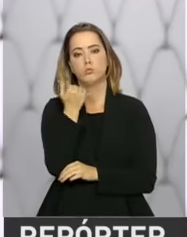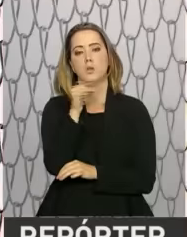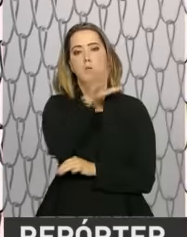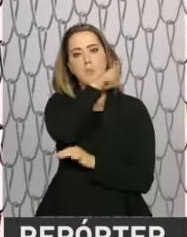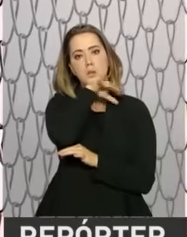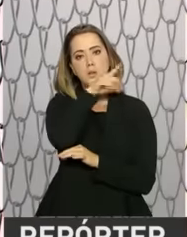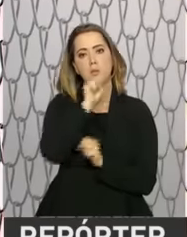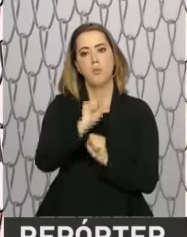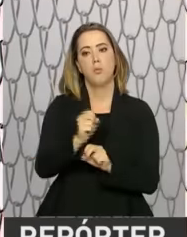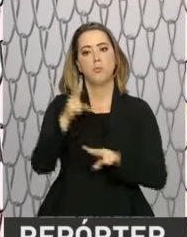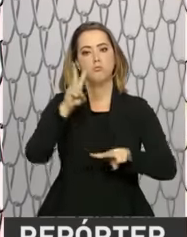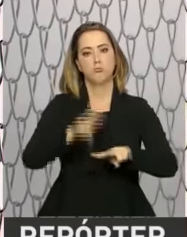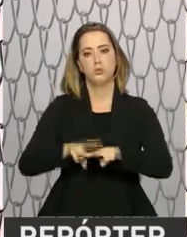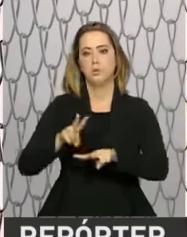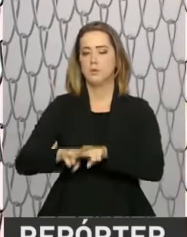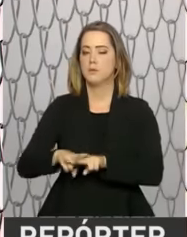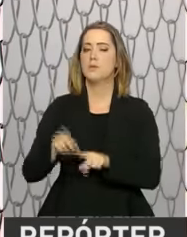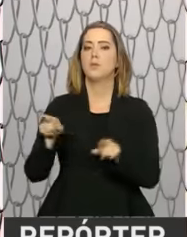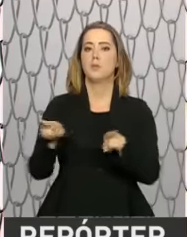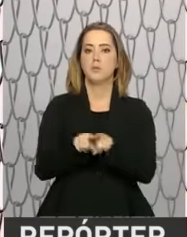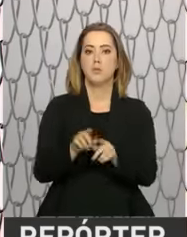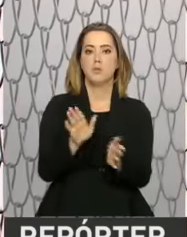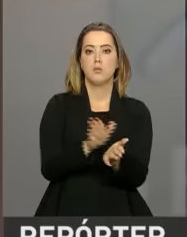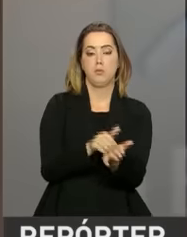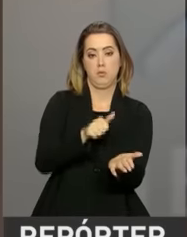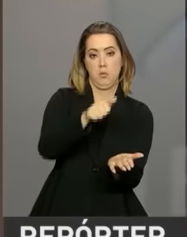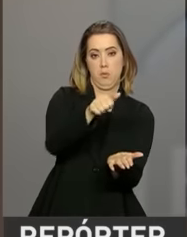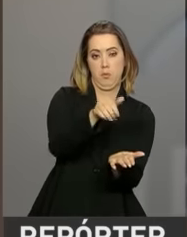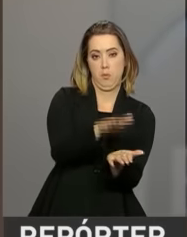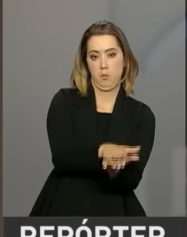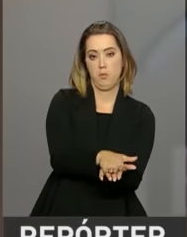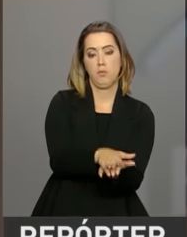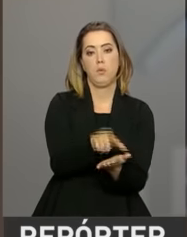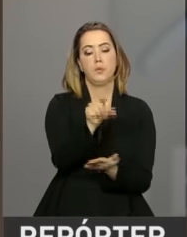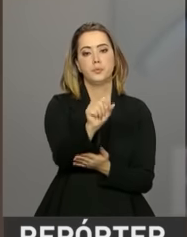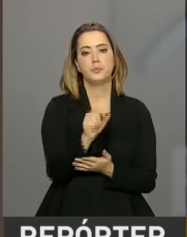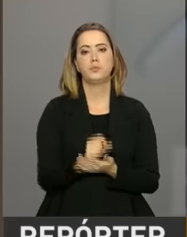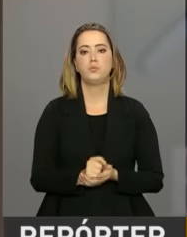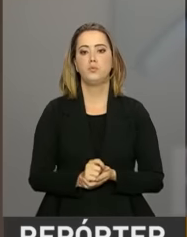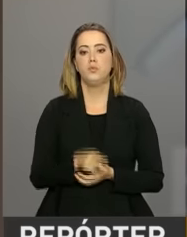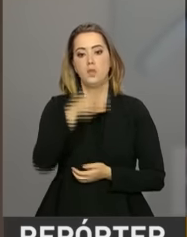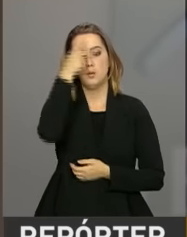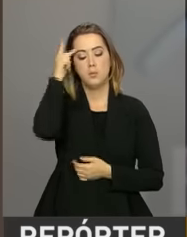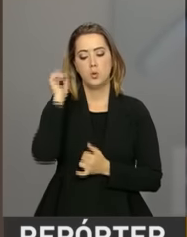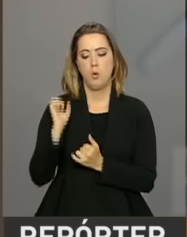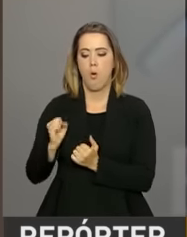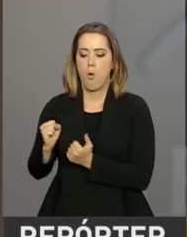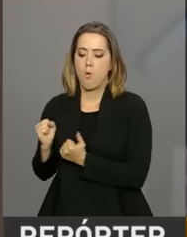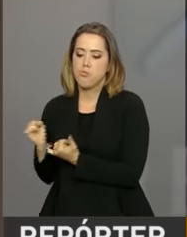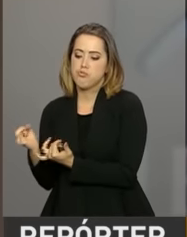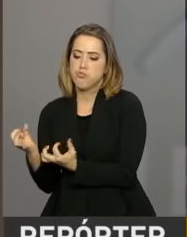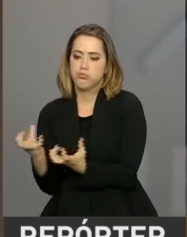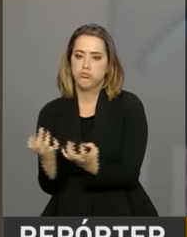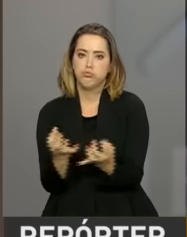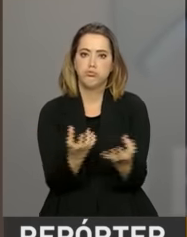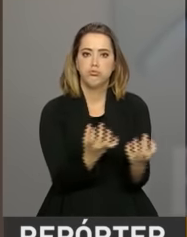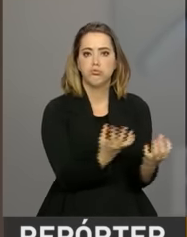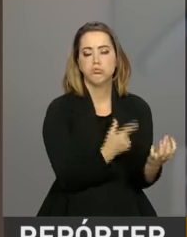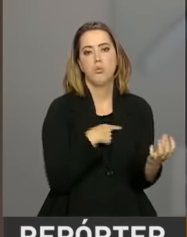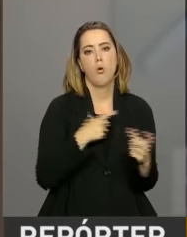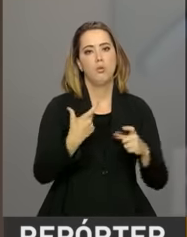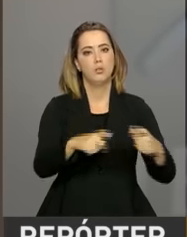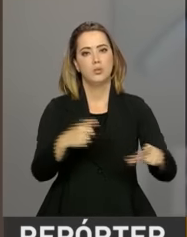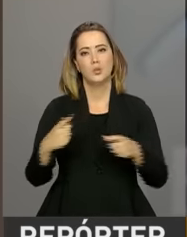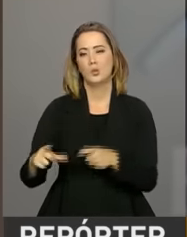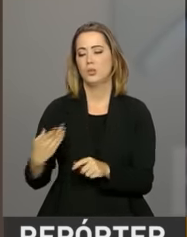Detenção e multa de até 5000 na hora que você coloca o o fogo em qualquer local Principalmente quando ele